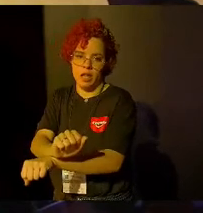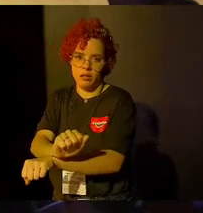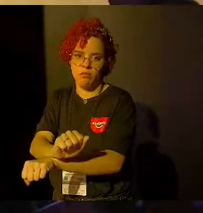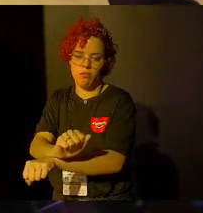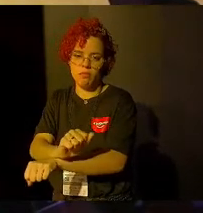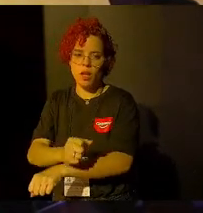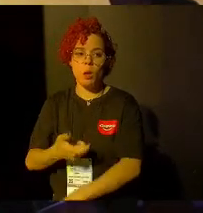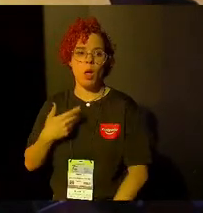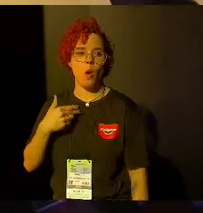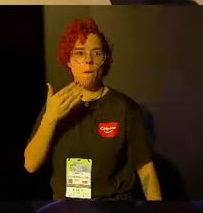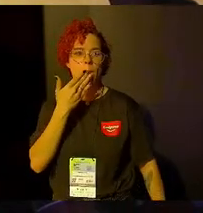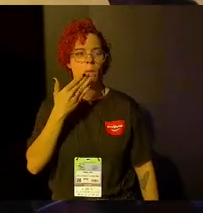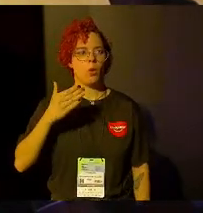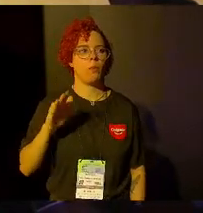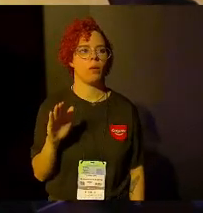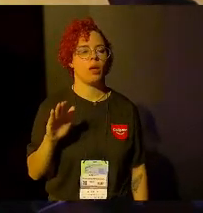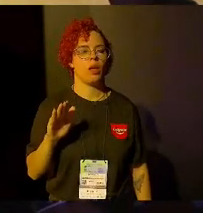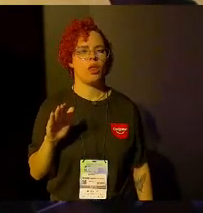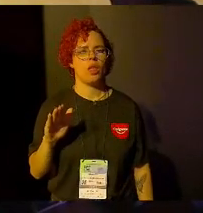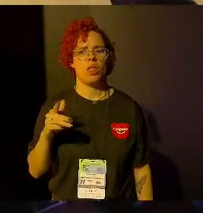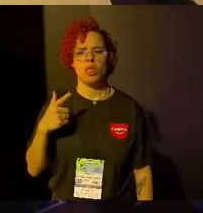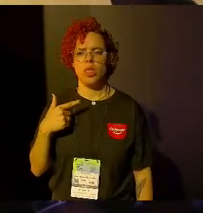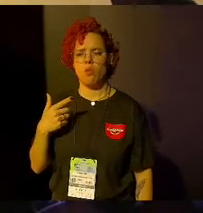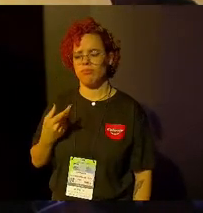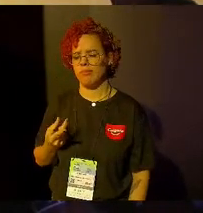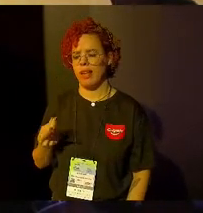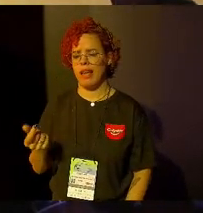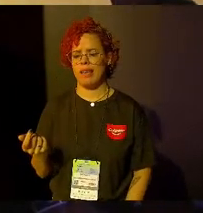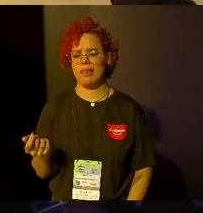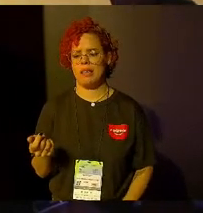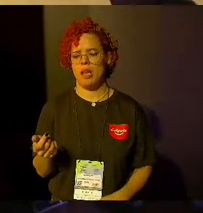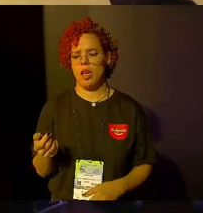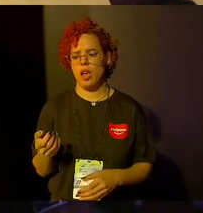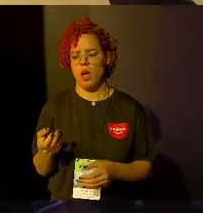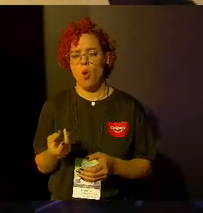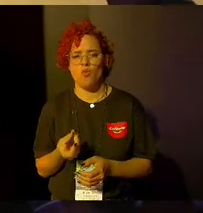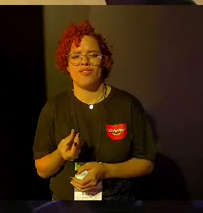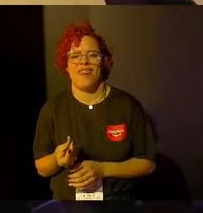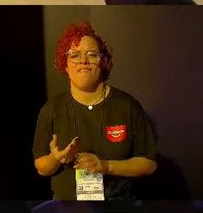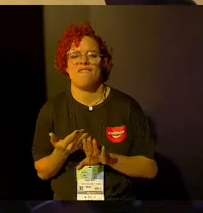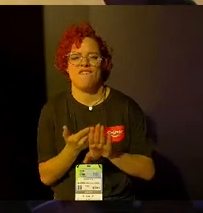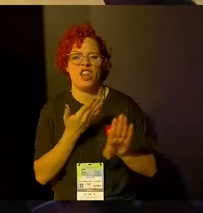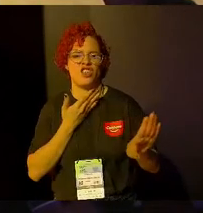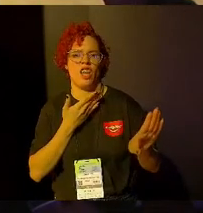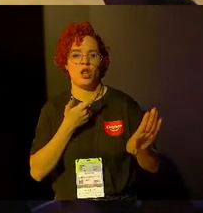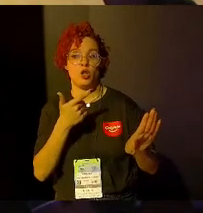Eu prometo não sair da calçada quando um preto se aproximar